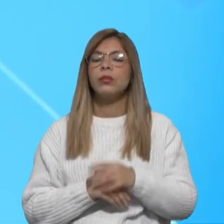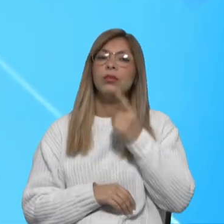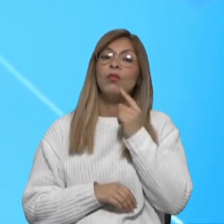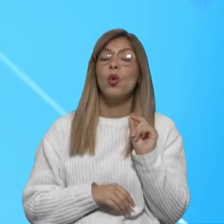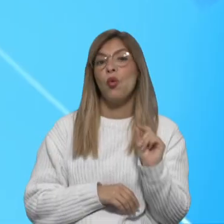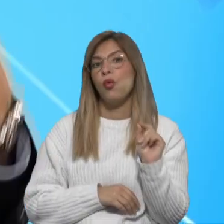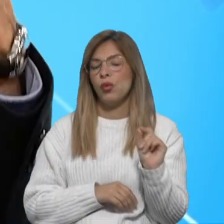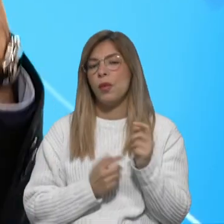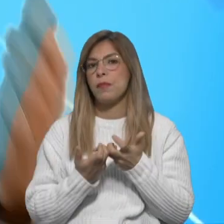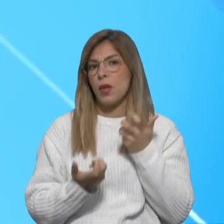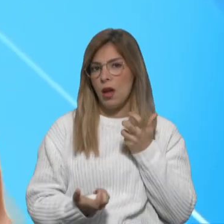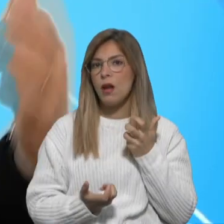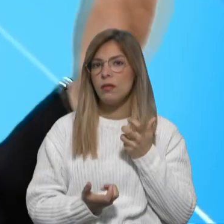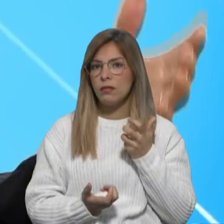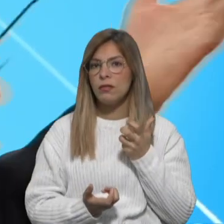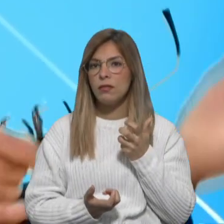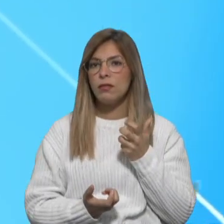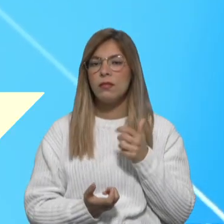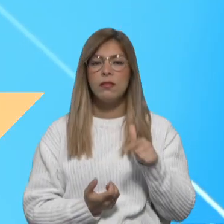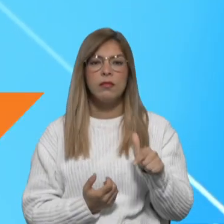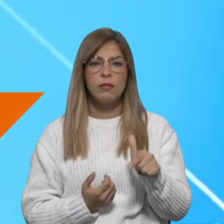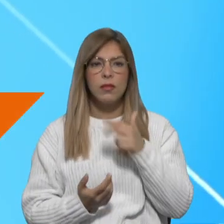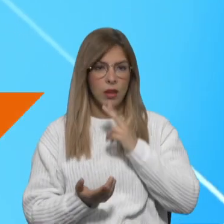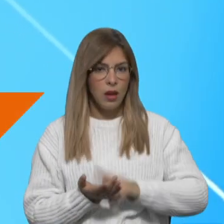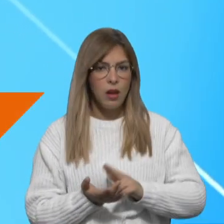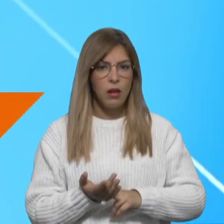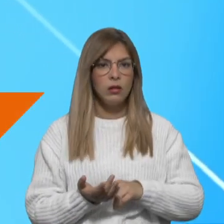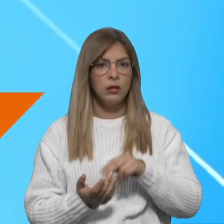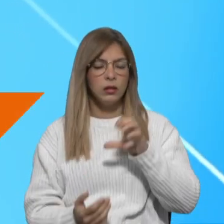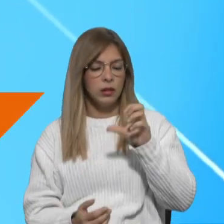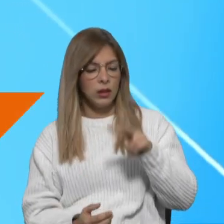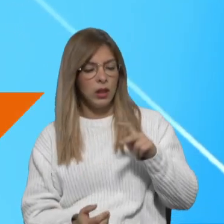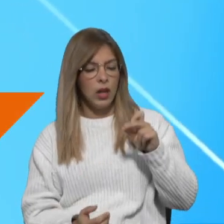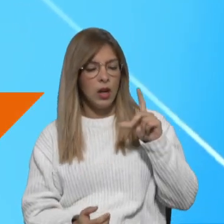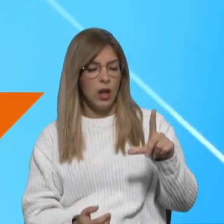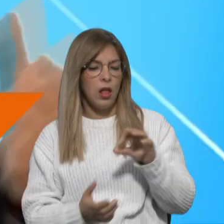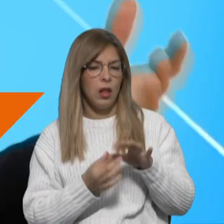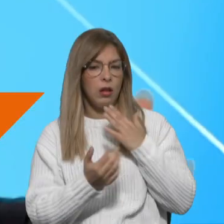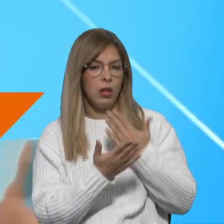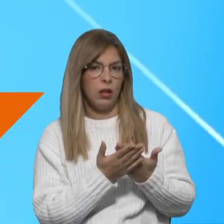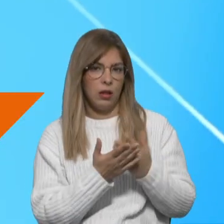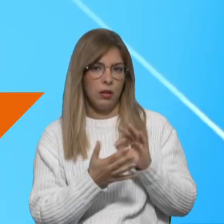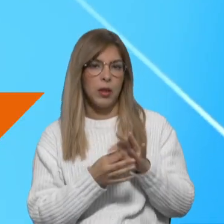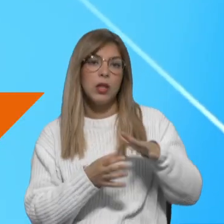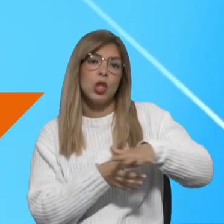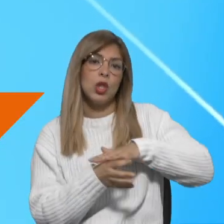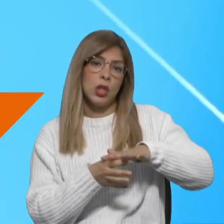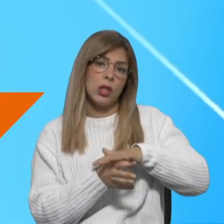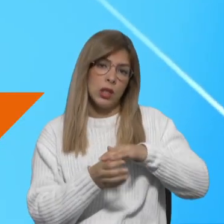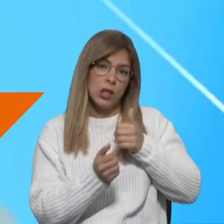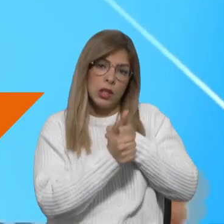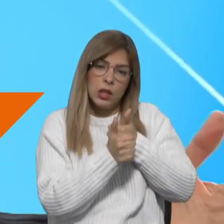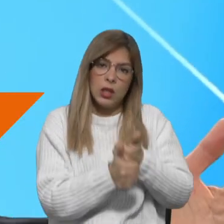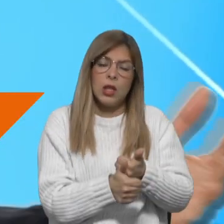uma vontade real, material, que a CNAL entendeu dar corpo, isto é, encontrar um sítio onde